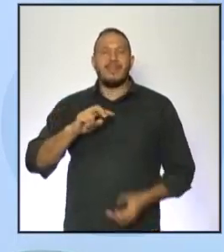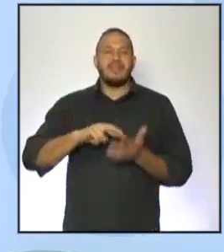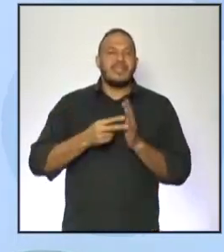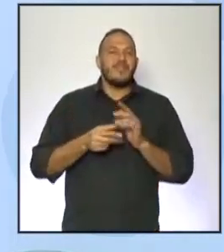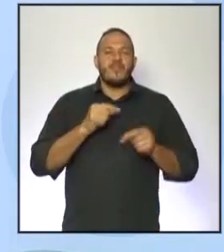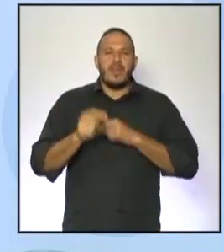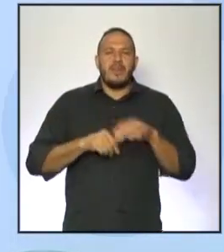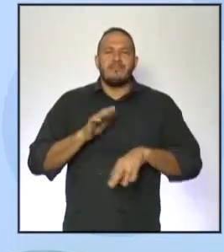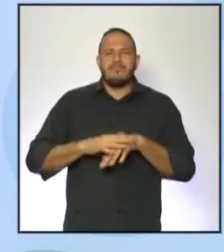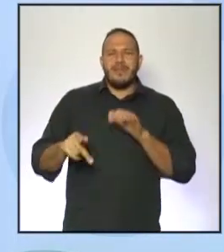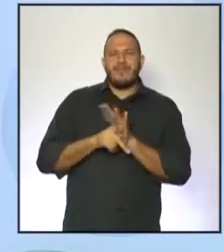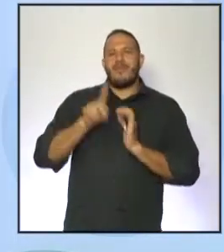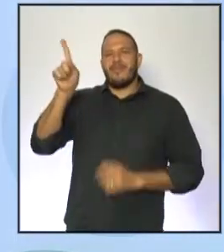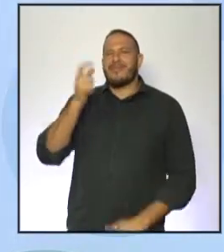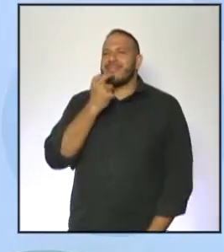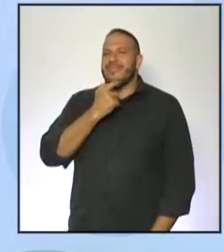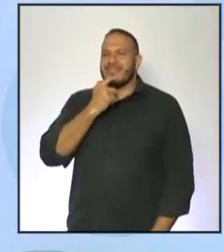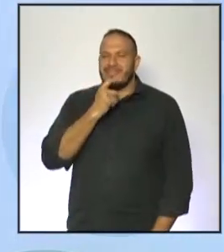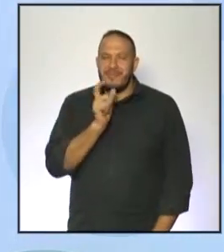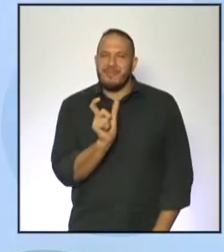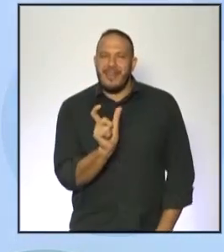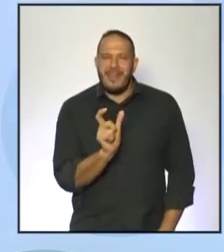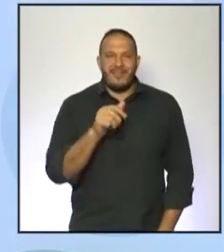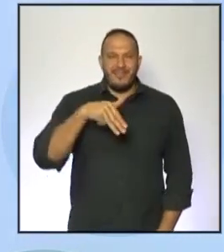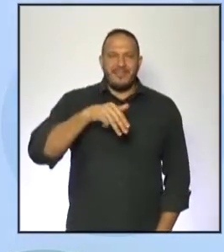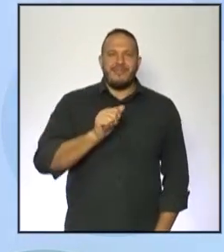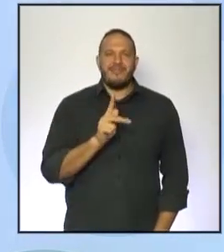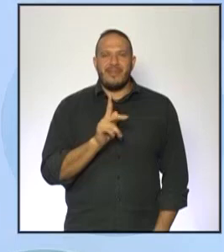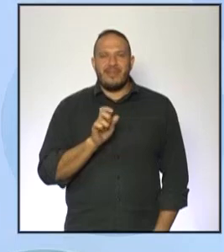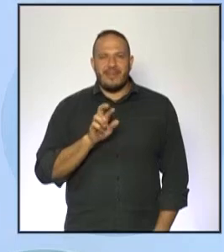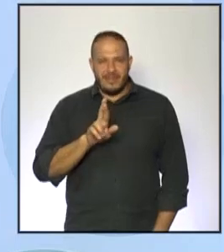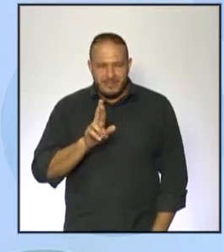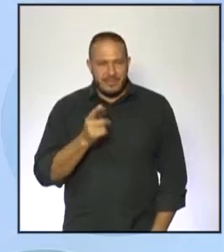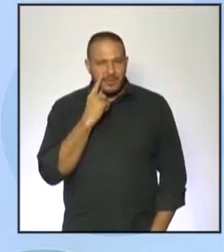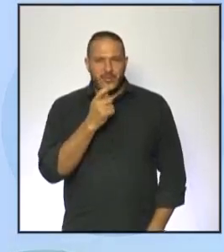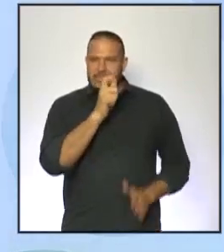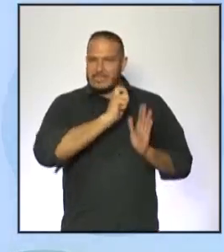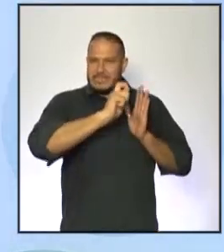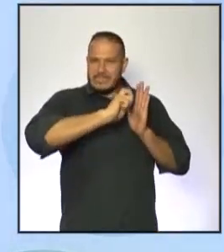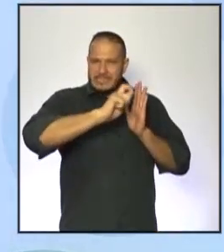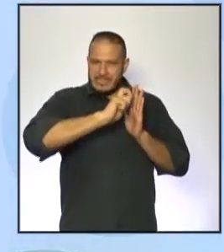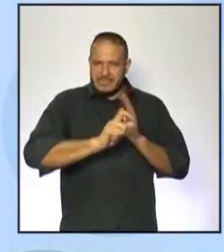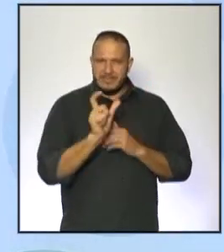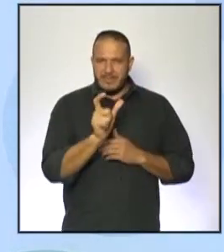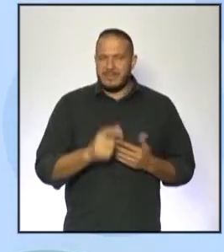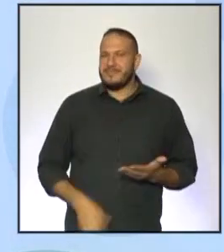fazer. Vamos deixar também essa palavra, então, anotada aqui no nosso quadro.